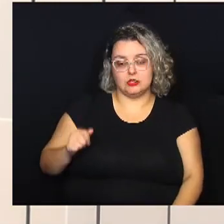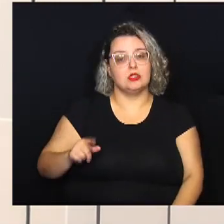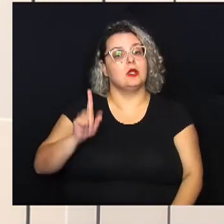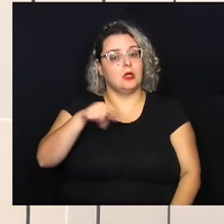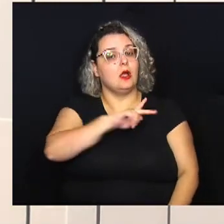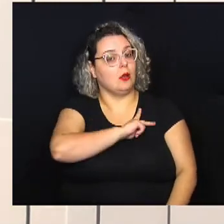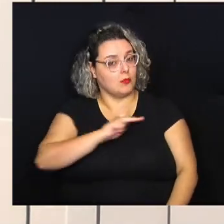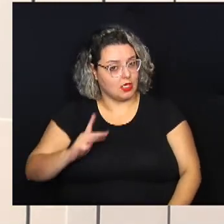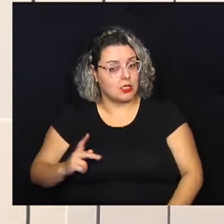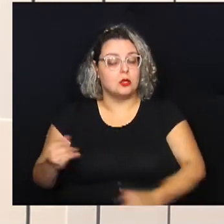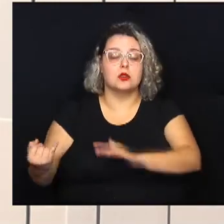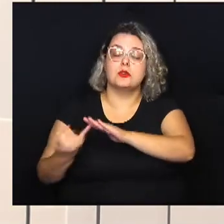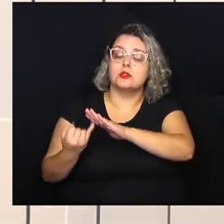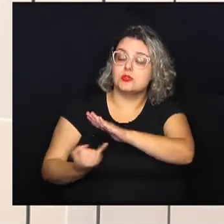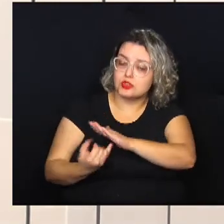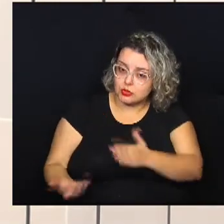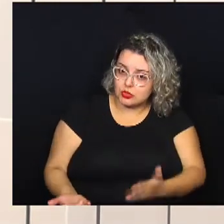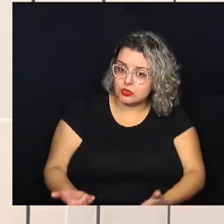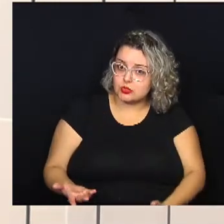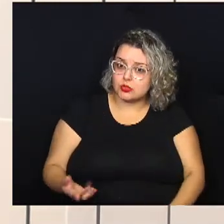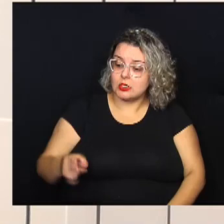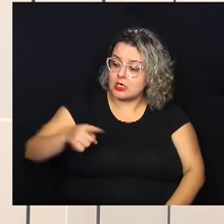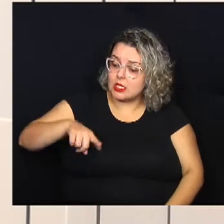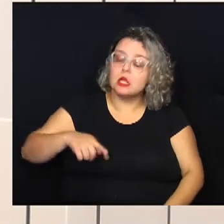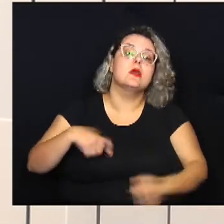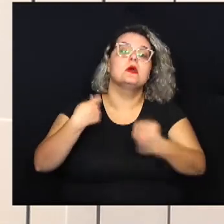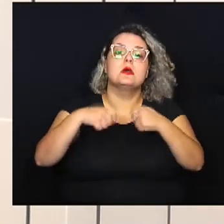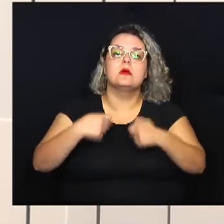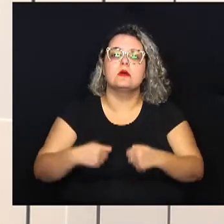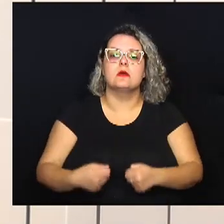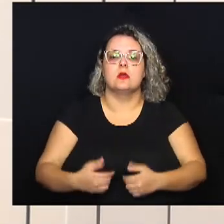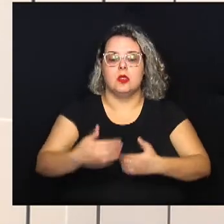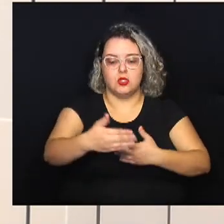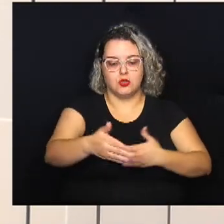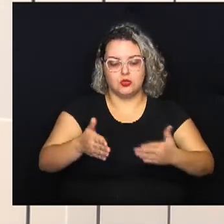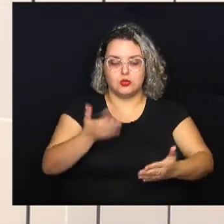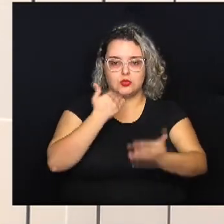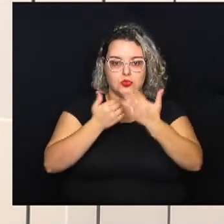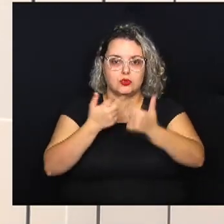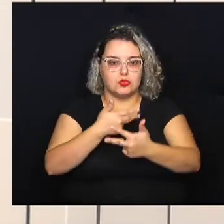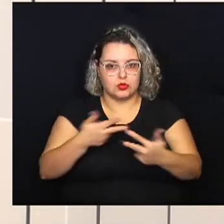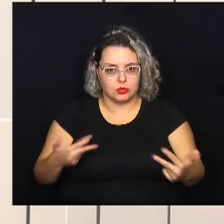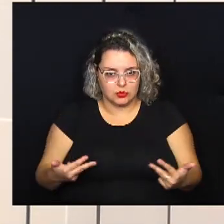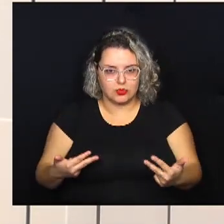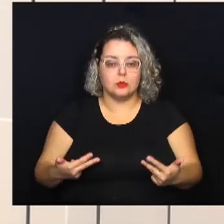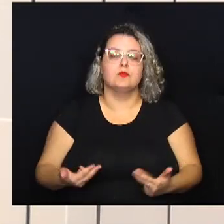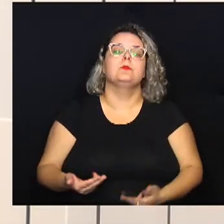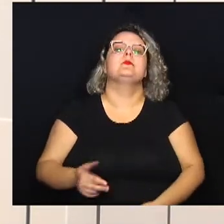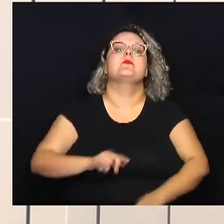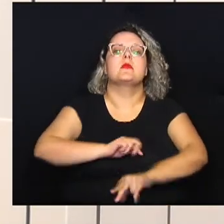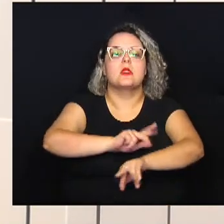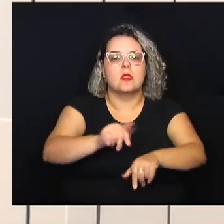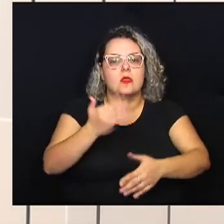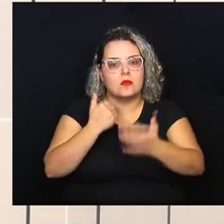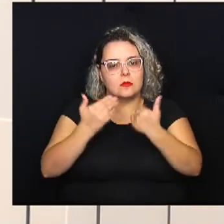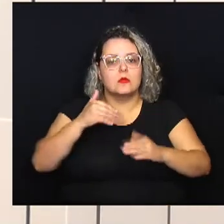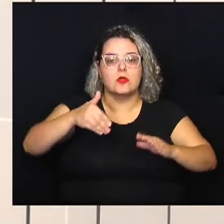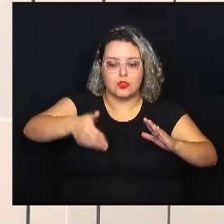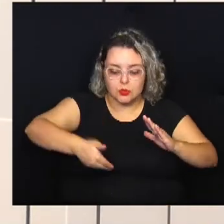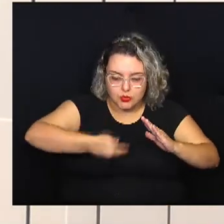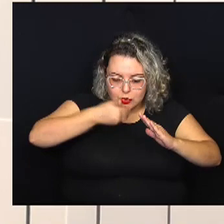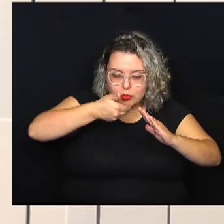presidente desta instituição, e eles estão precisando de cestas básicas e alimentos para a sopa que